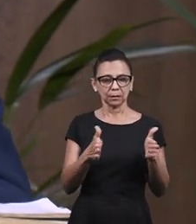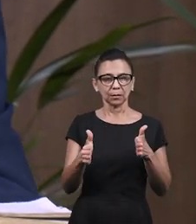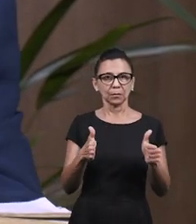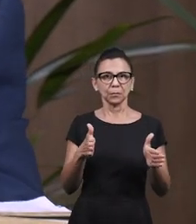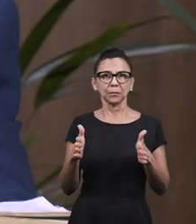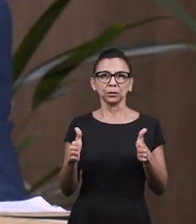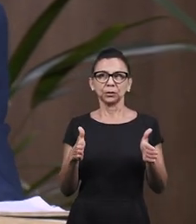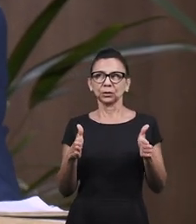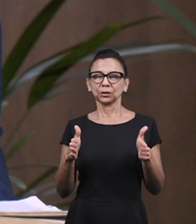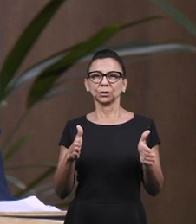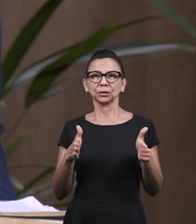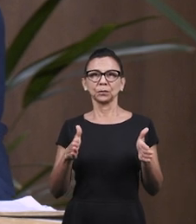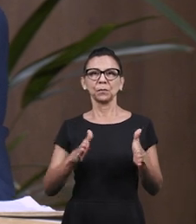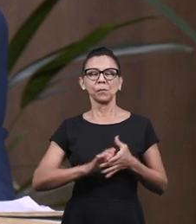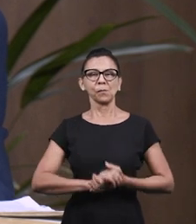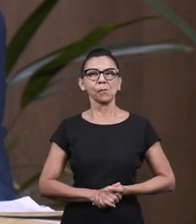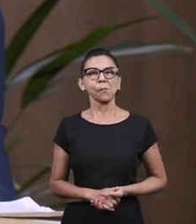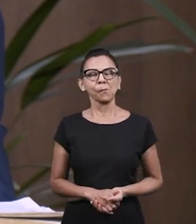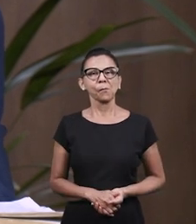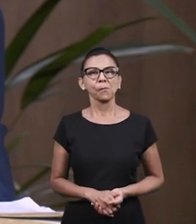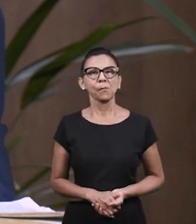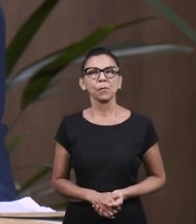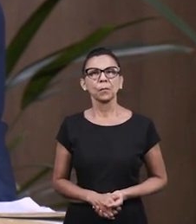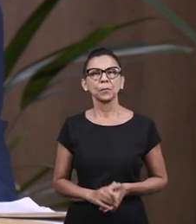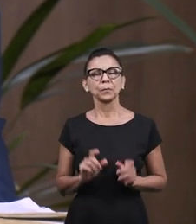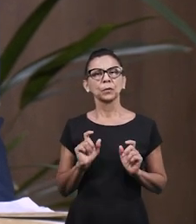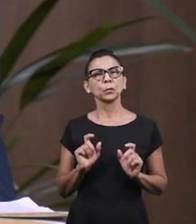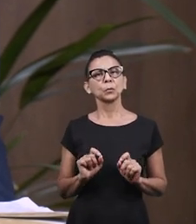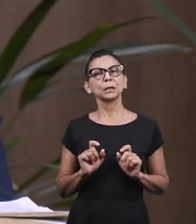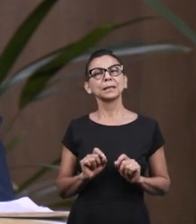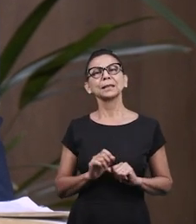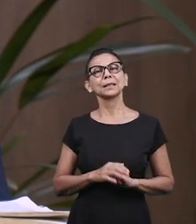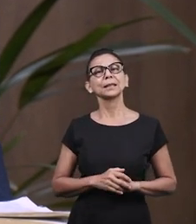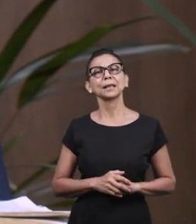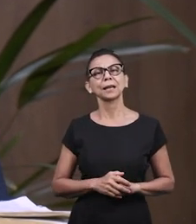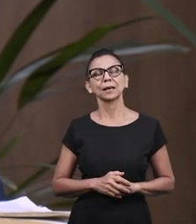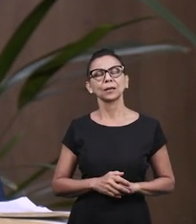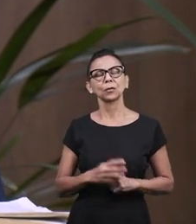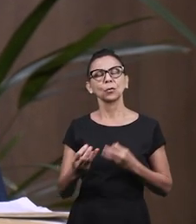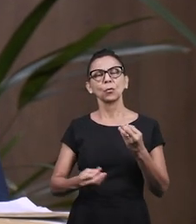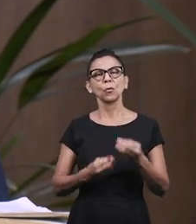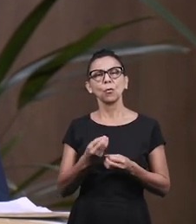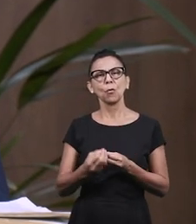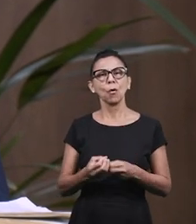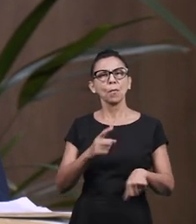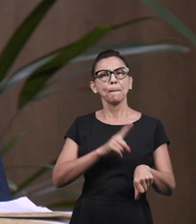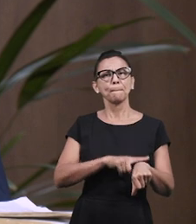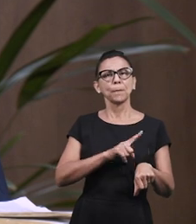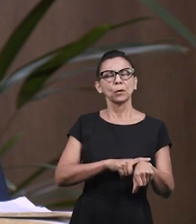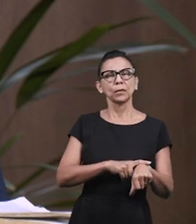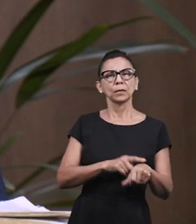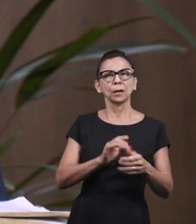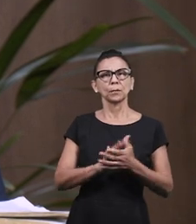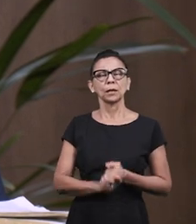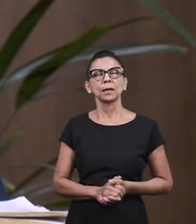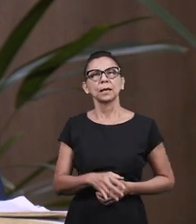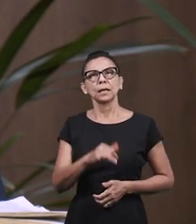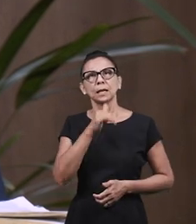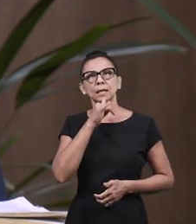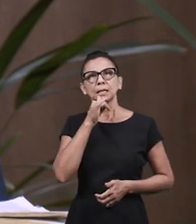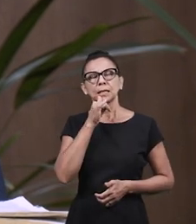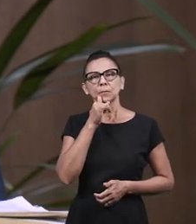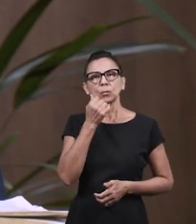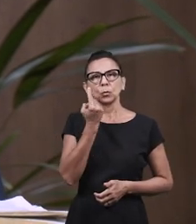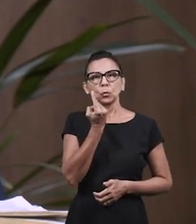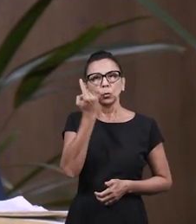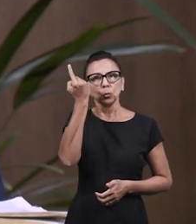Sem dúvida. Então, o que é o tempo? Como se mede o tempo? Um dia se mede por